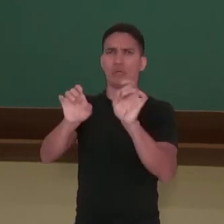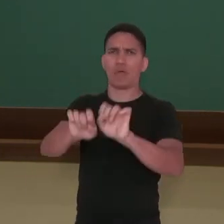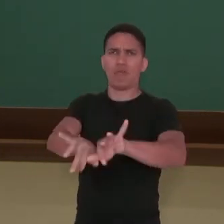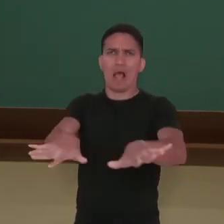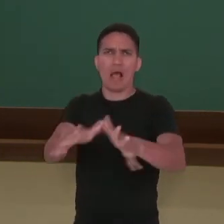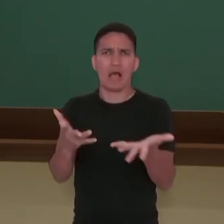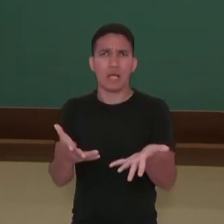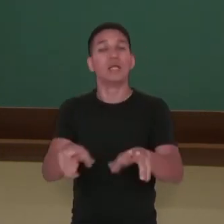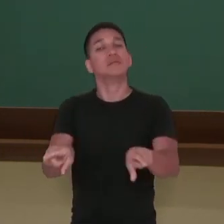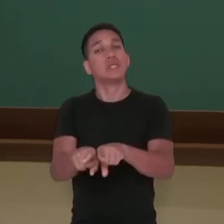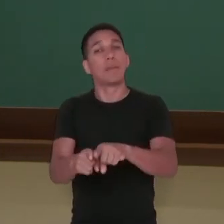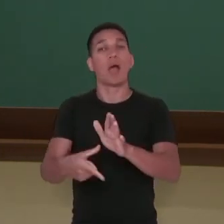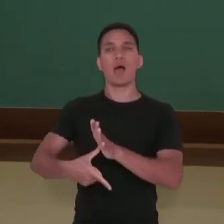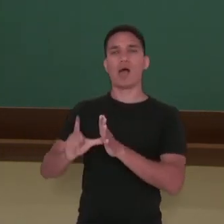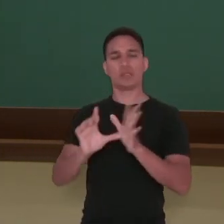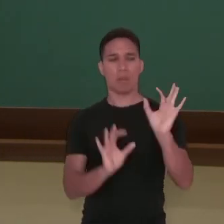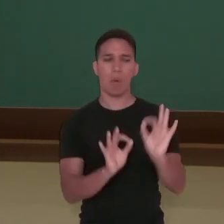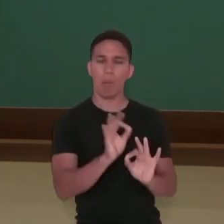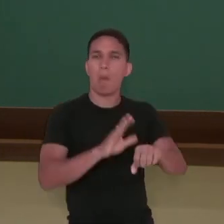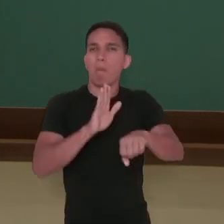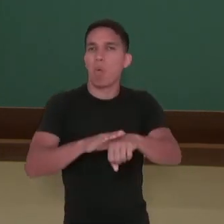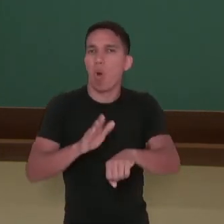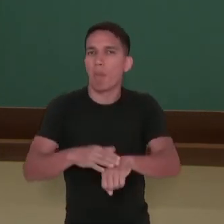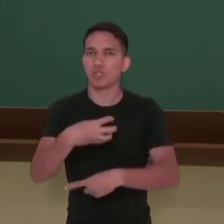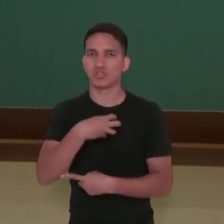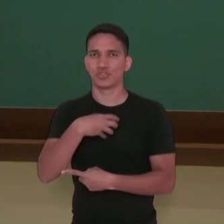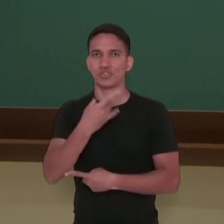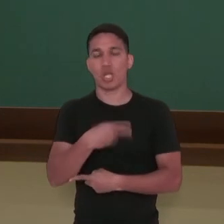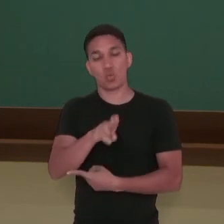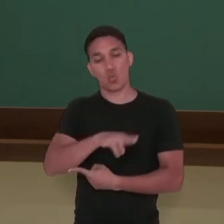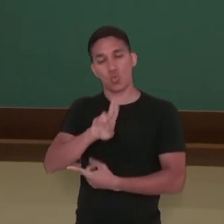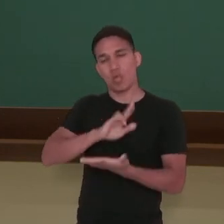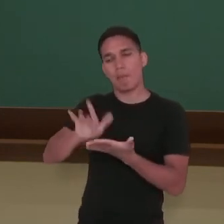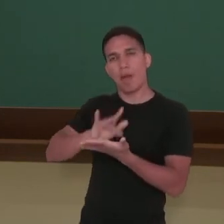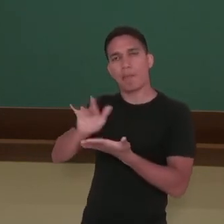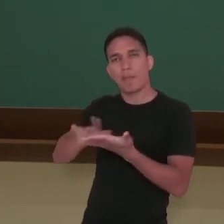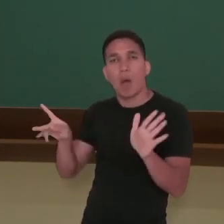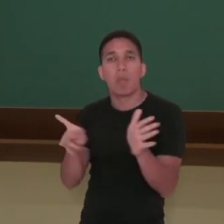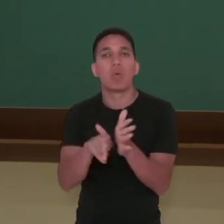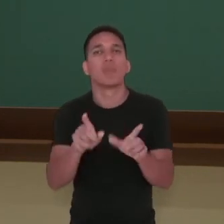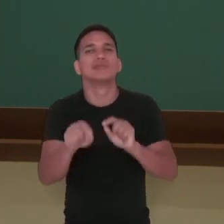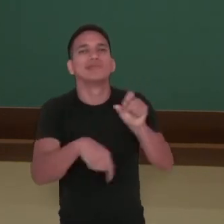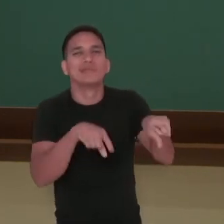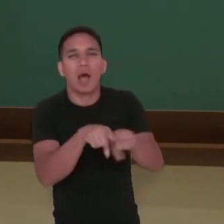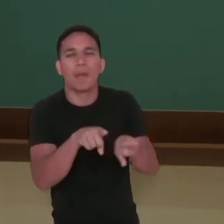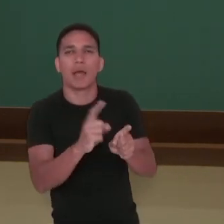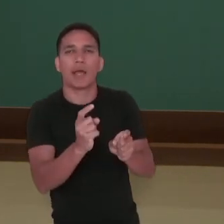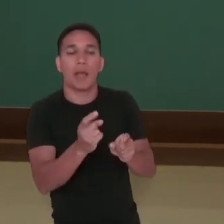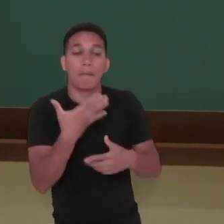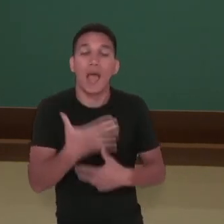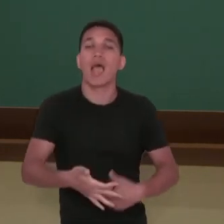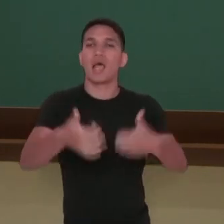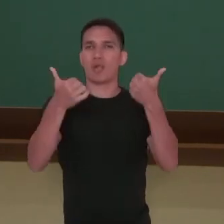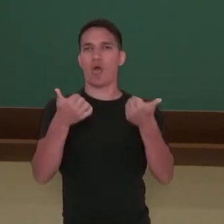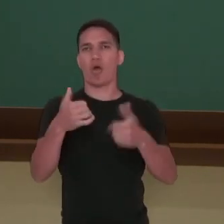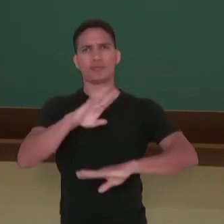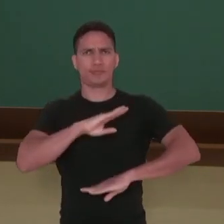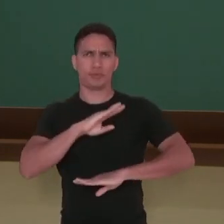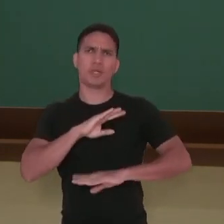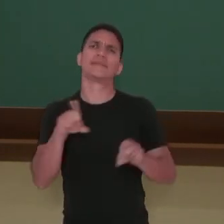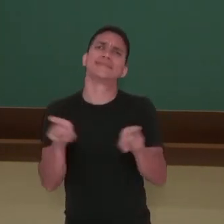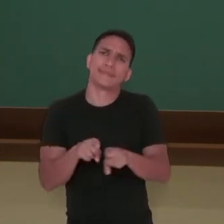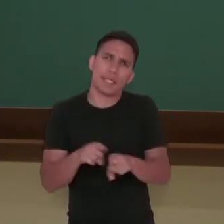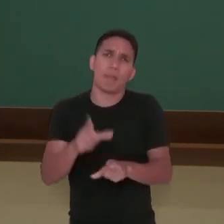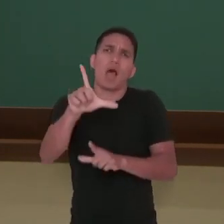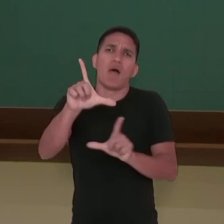sim reorganize a sua metodologia de consumo para a melhoria da situação, inclusive da